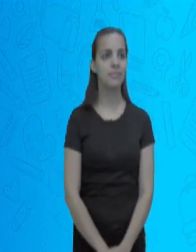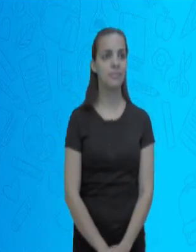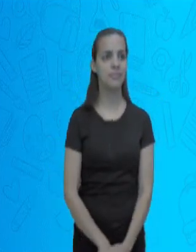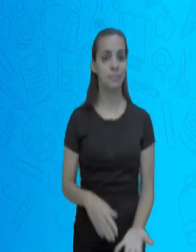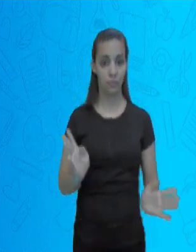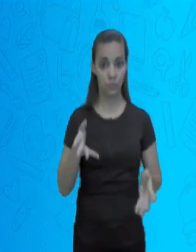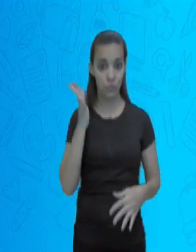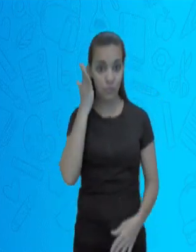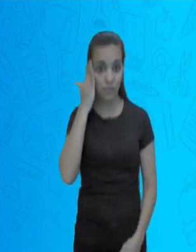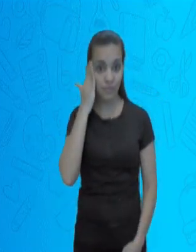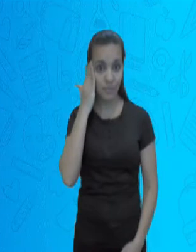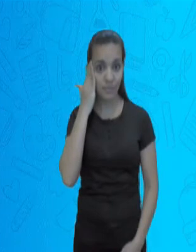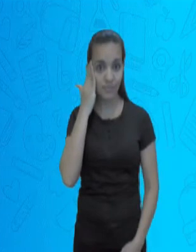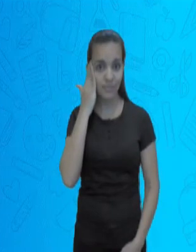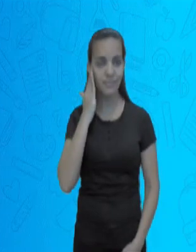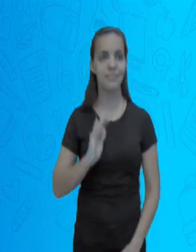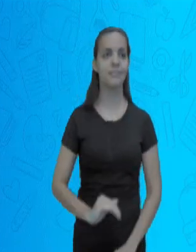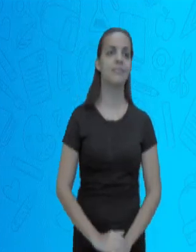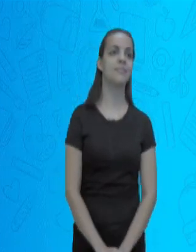Pensaram?